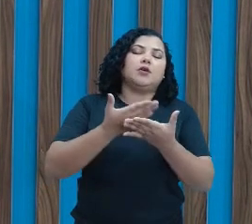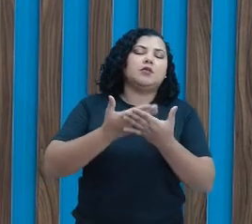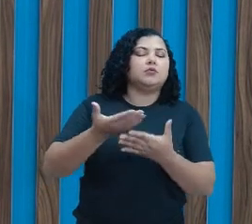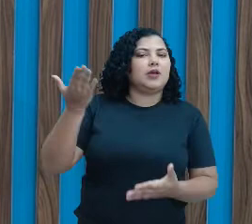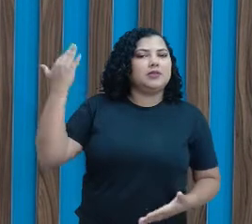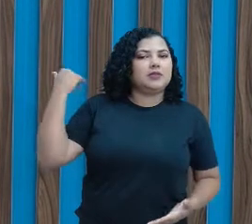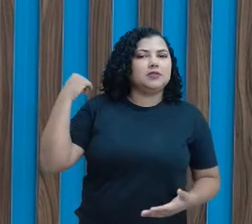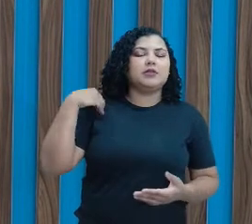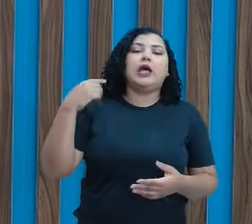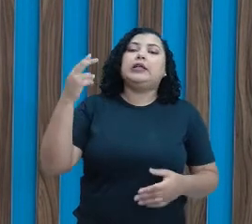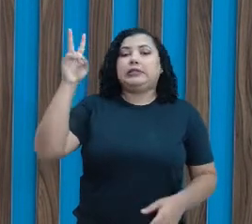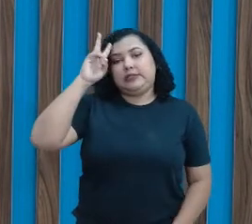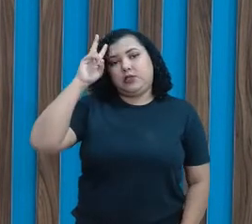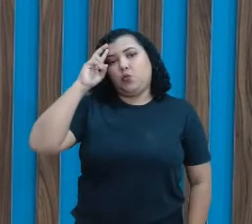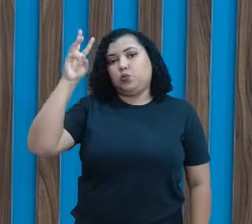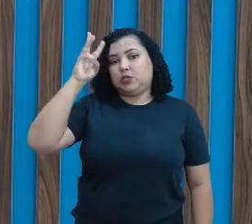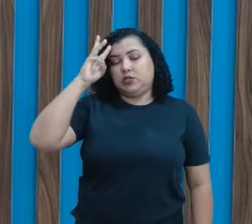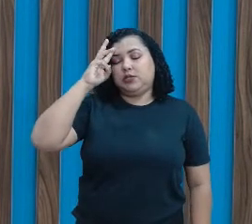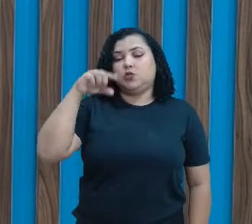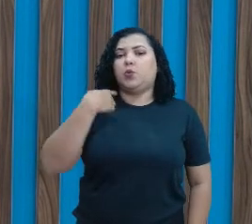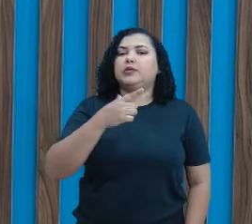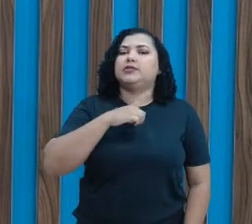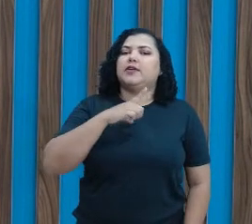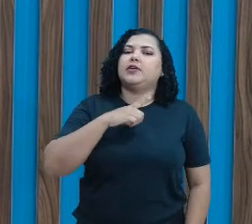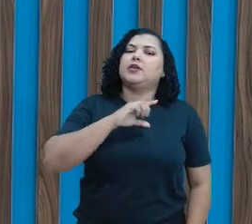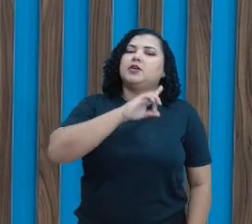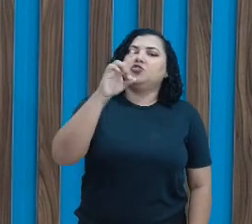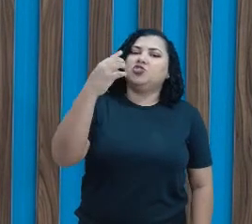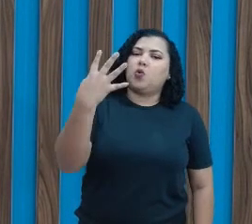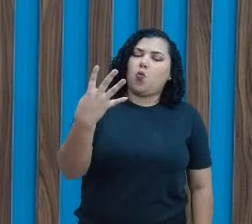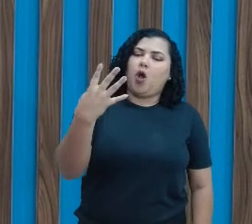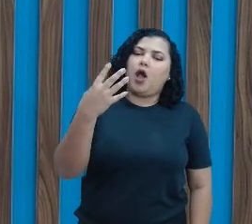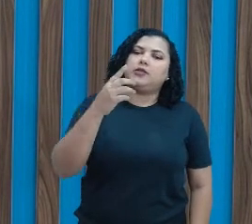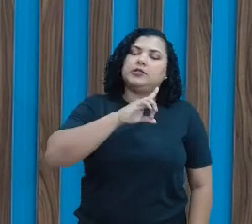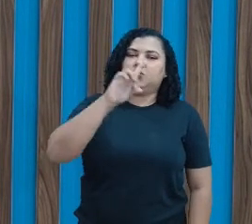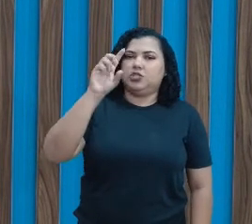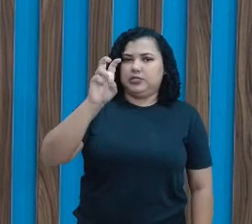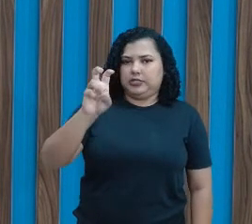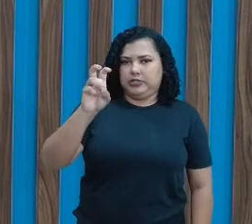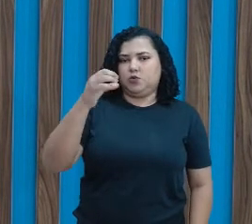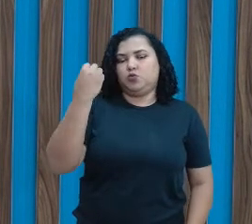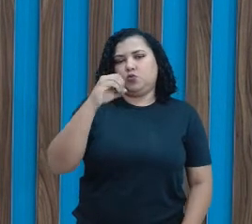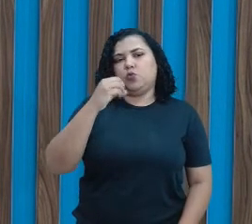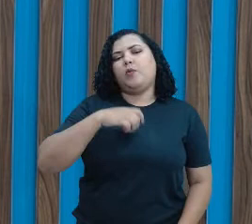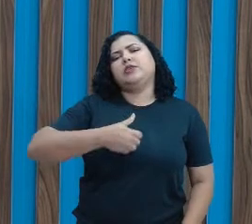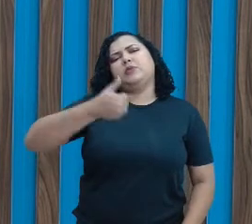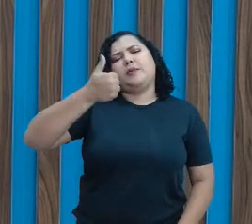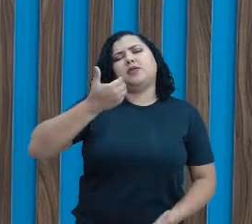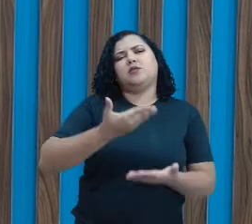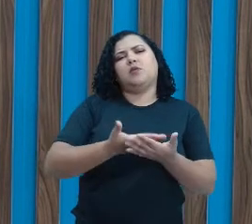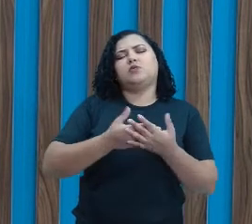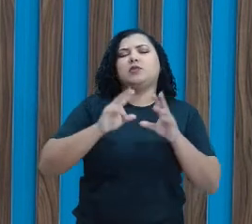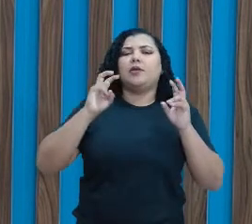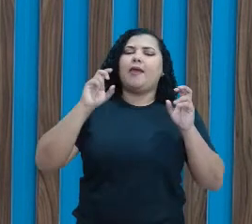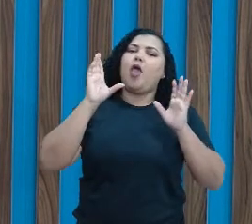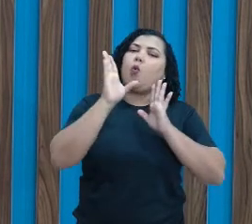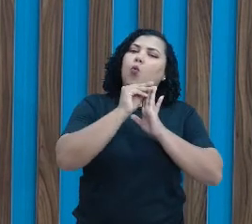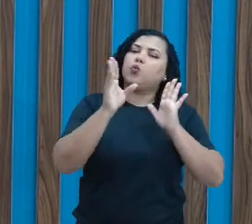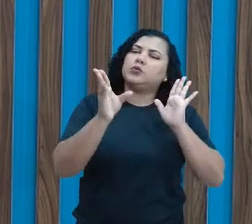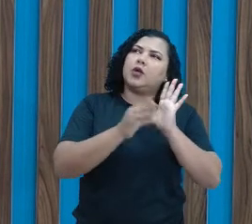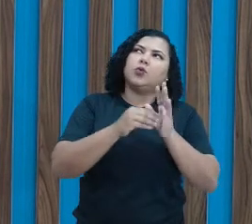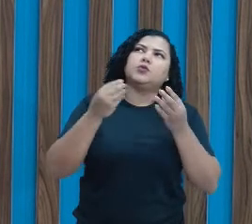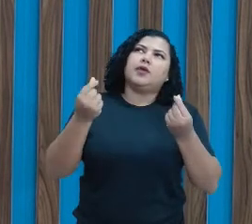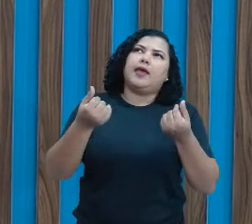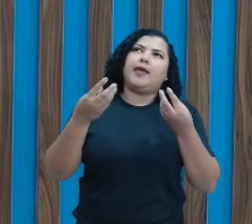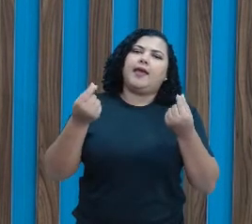anteriores, né? Na segunda e na terça-feira, a gente teve dia 4 e 5 de outubro, as primeiras aulas sobre esse conteúdo. Como a gente falou, é um conteúdo